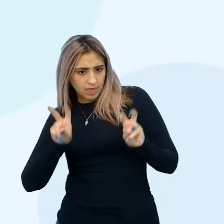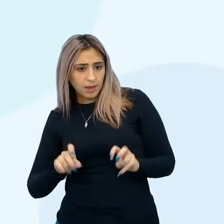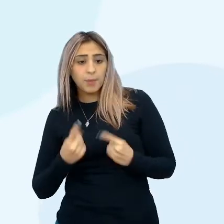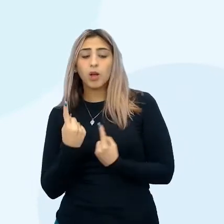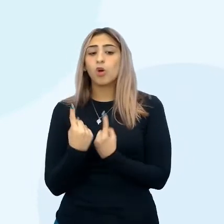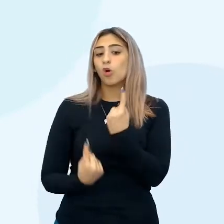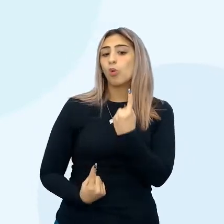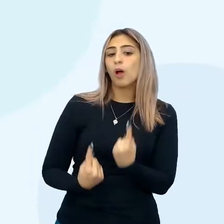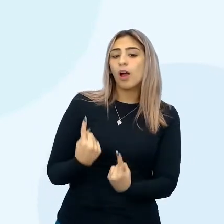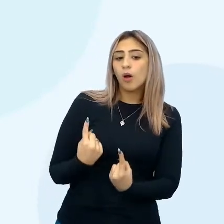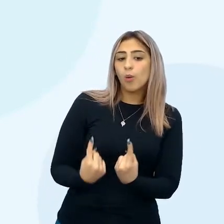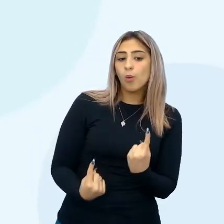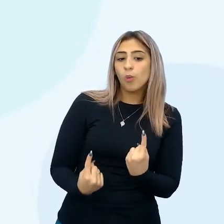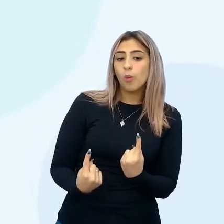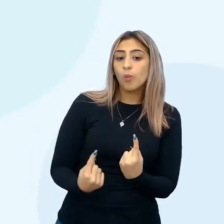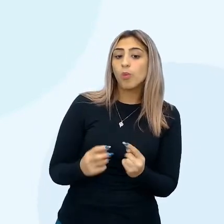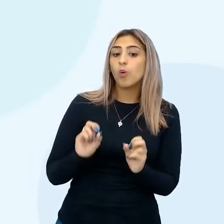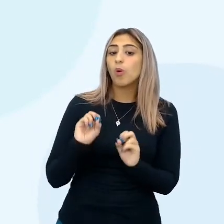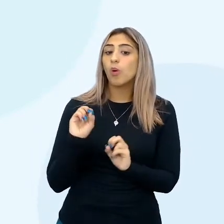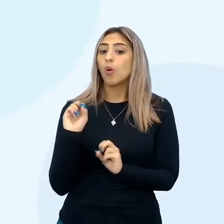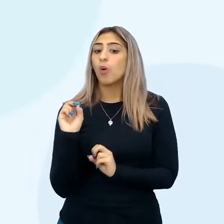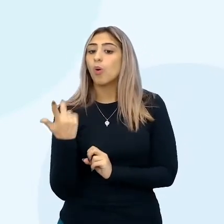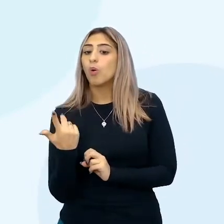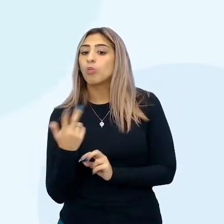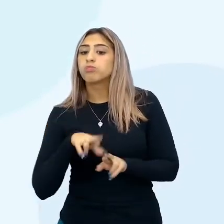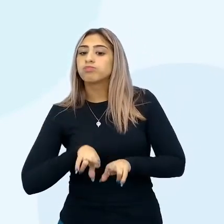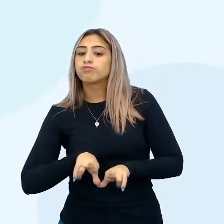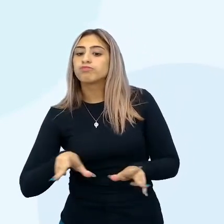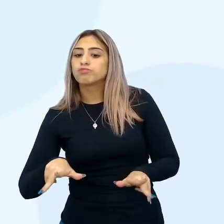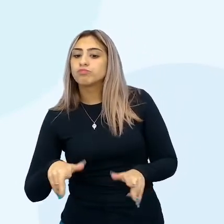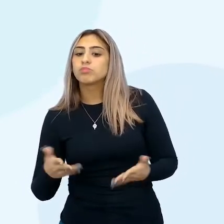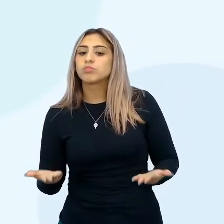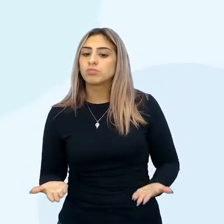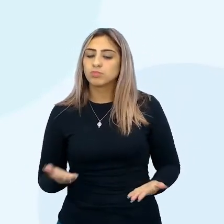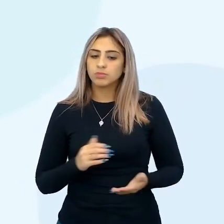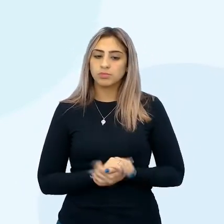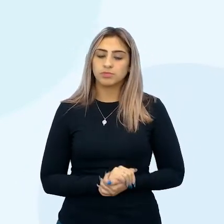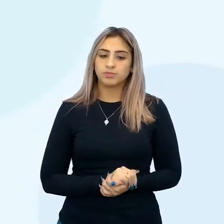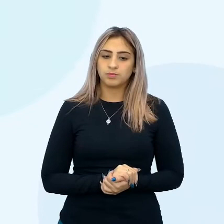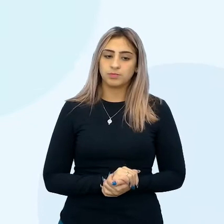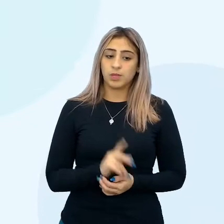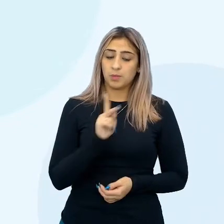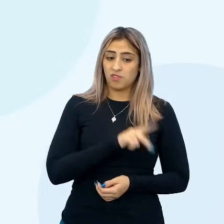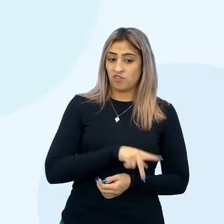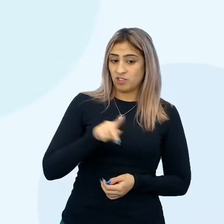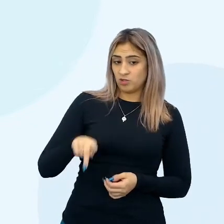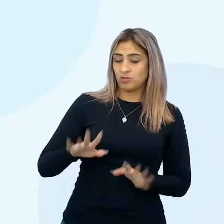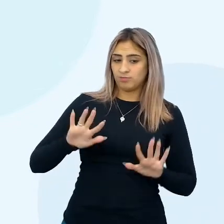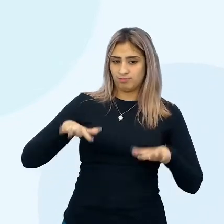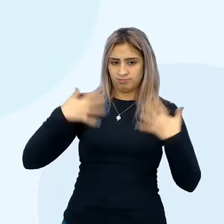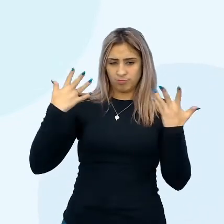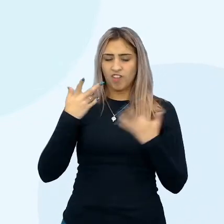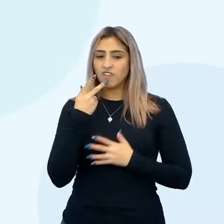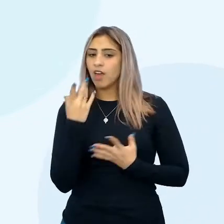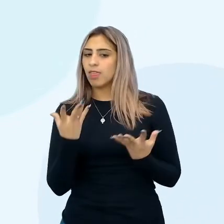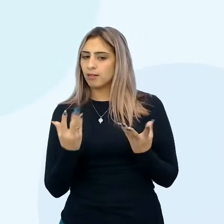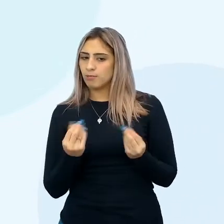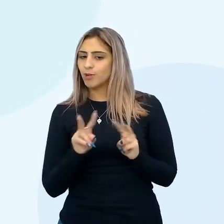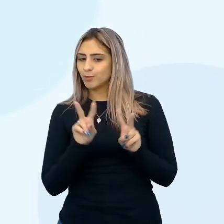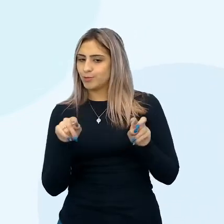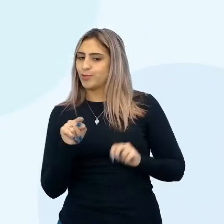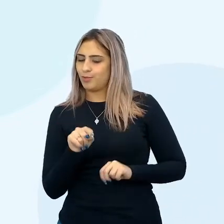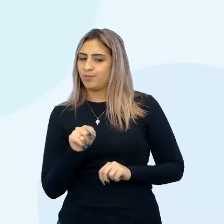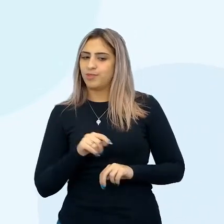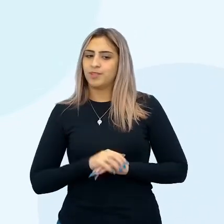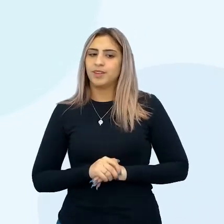Qual ou quais? E essa tem a ver com a curadoria, né? O professor José fala muito sobre isso. Escolher, né? Vamos falar, sei